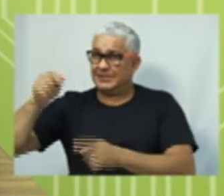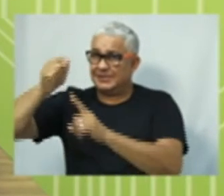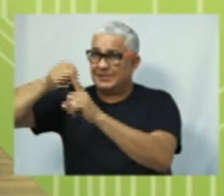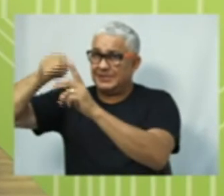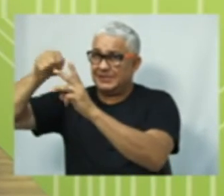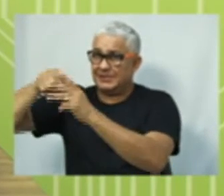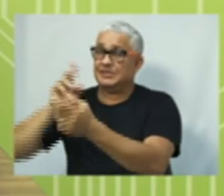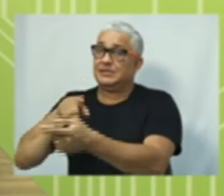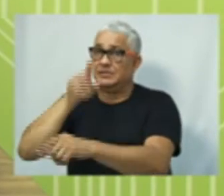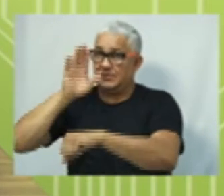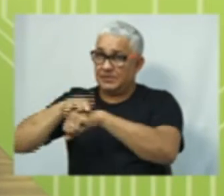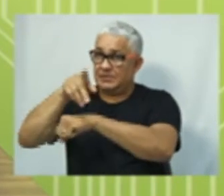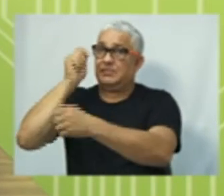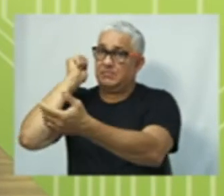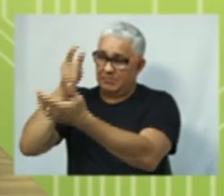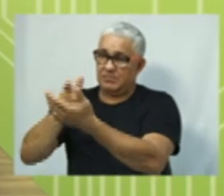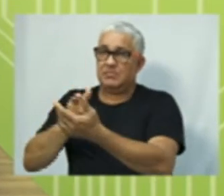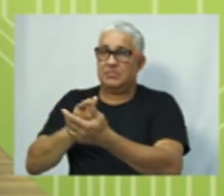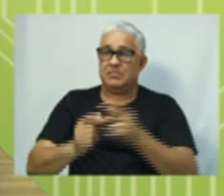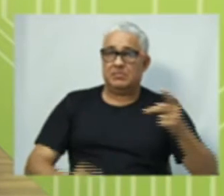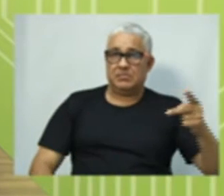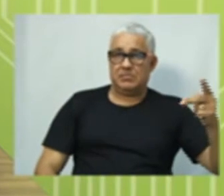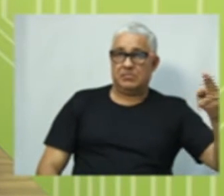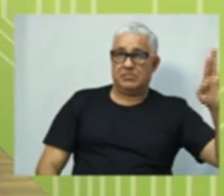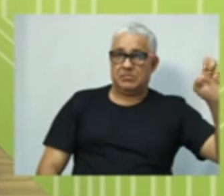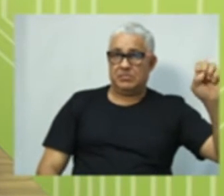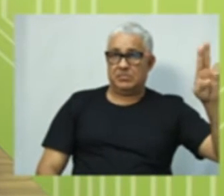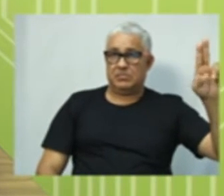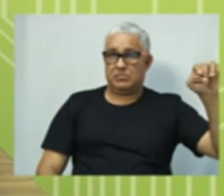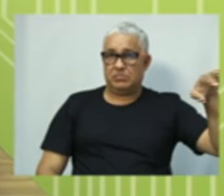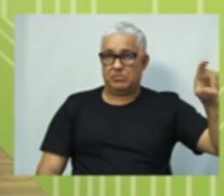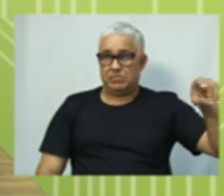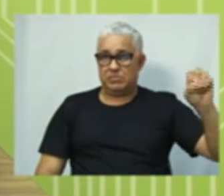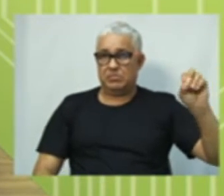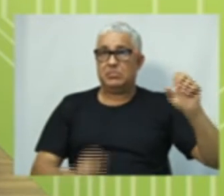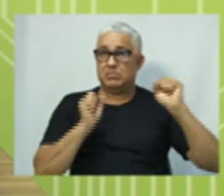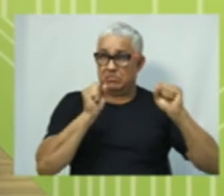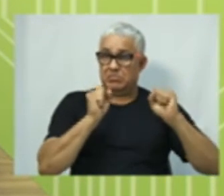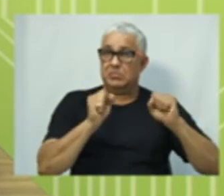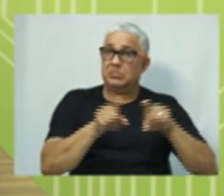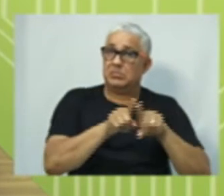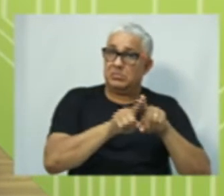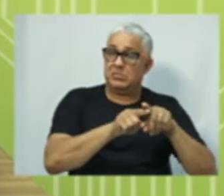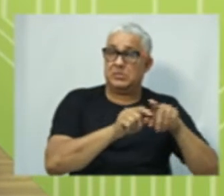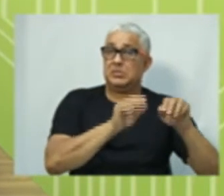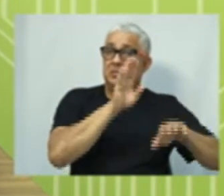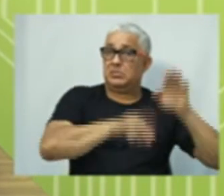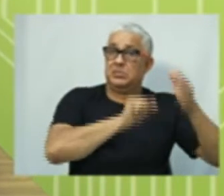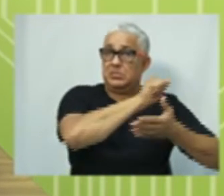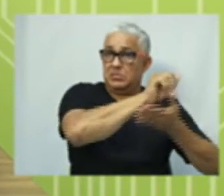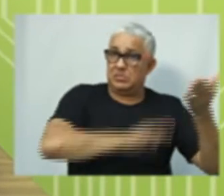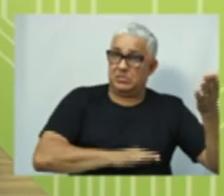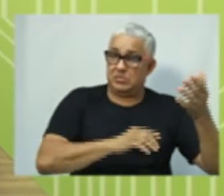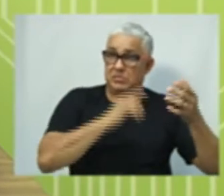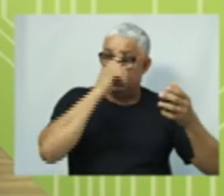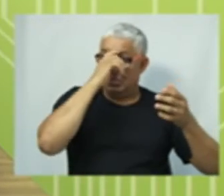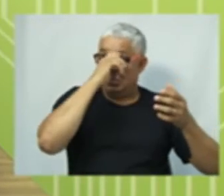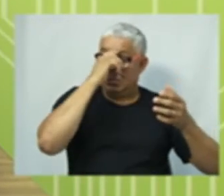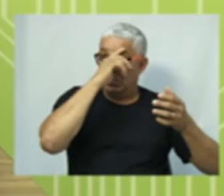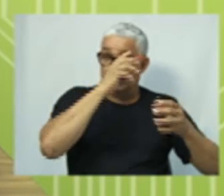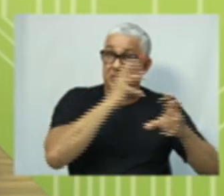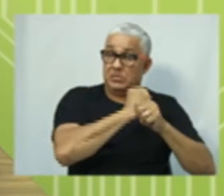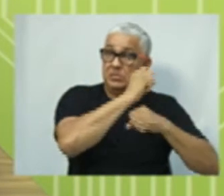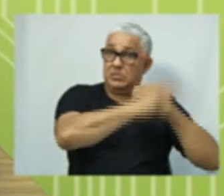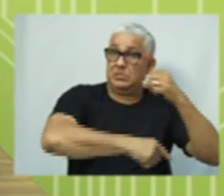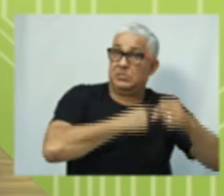O lucro presumido, ele pode ser vantajoso, dependendo da atividade e dependendo do valor que você acumulou ao longo do ano.